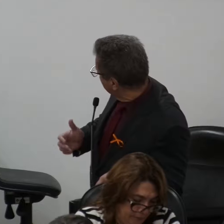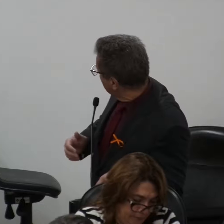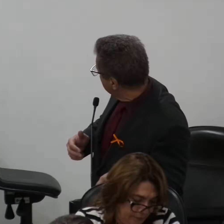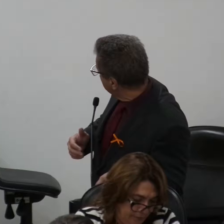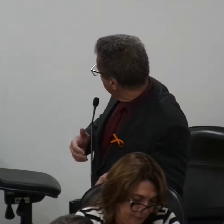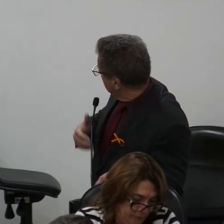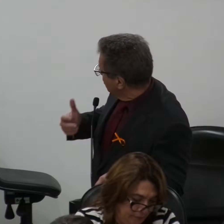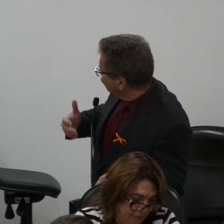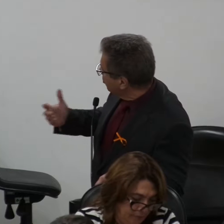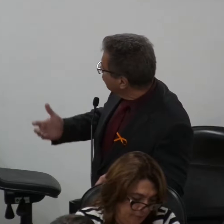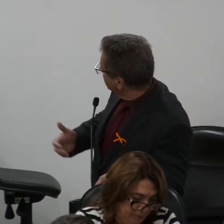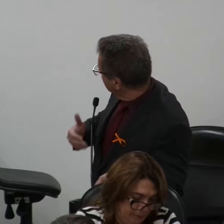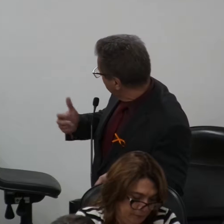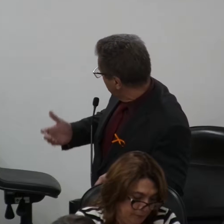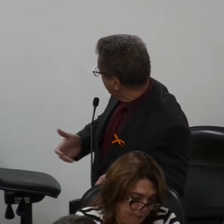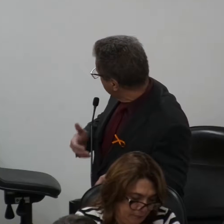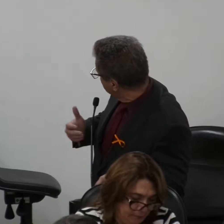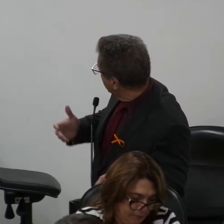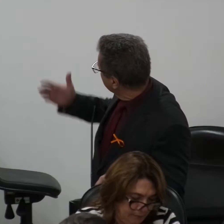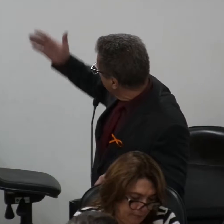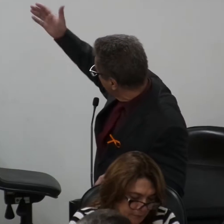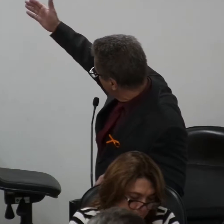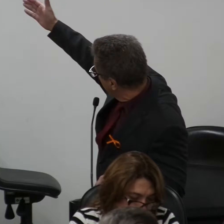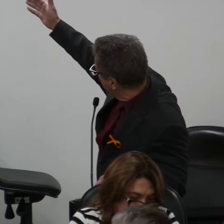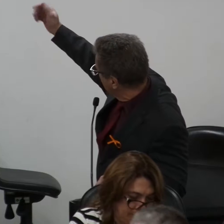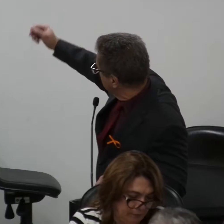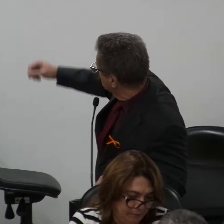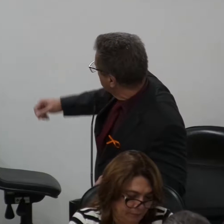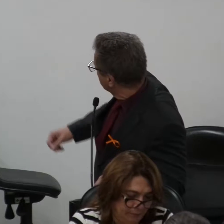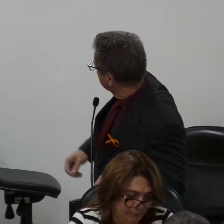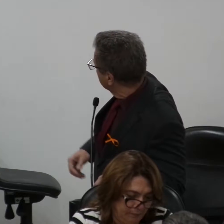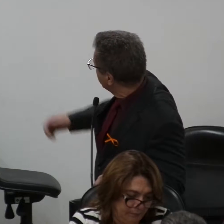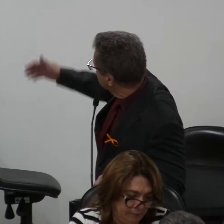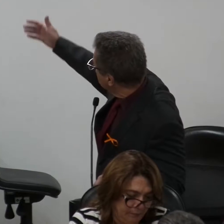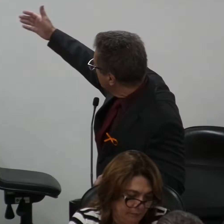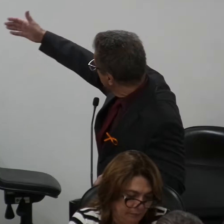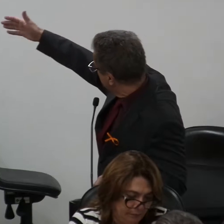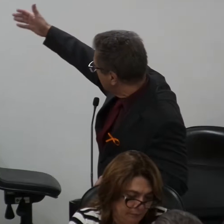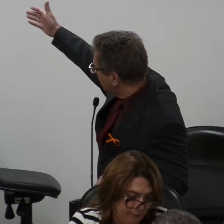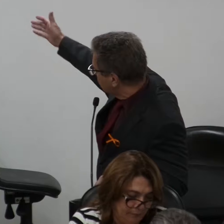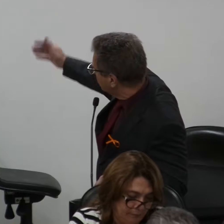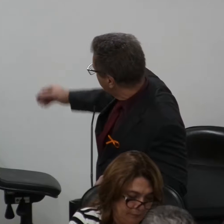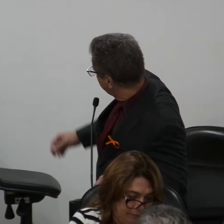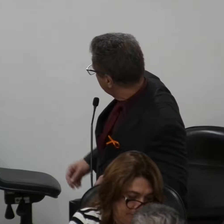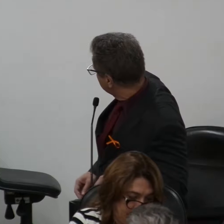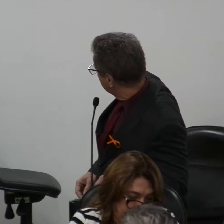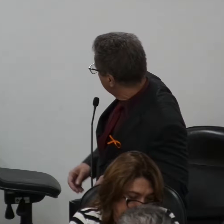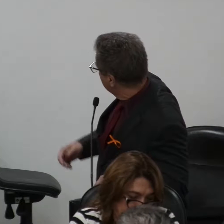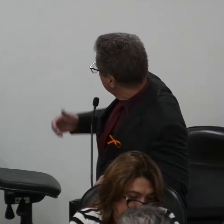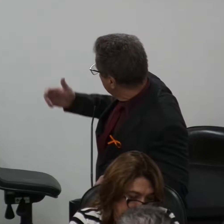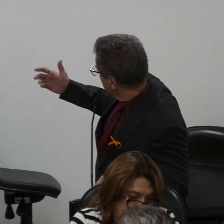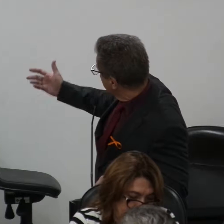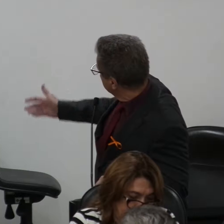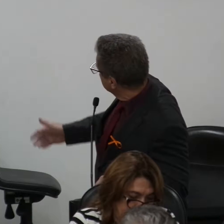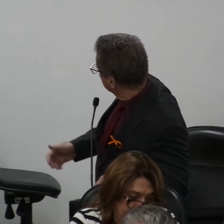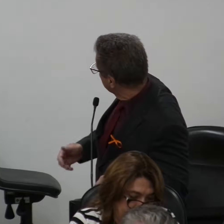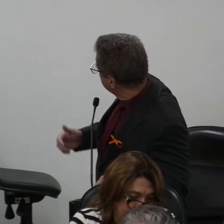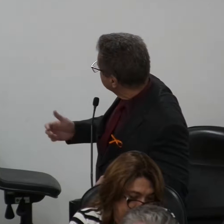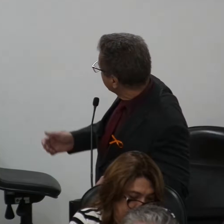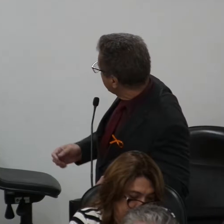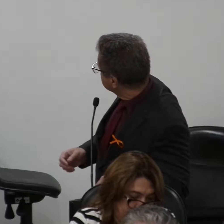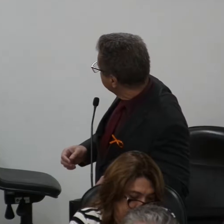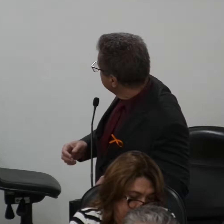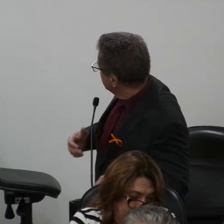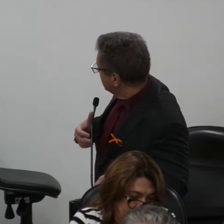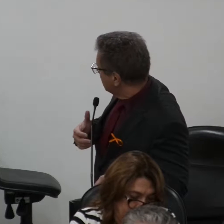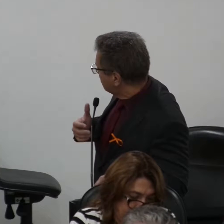todos vocês, isso é possível se realizar, isso é possível se congratular. Então, estendo a todos vocês aqui, ao jurídico também